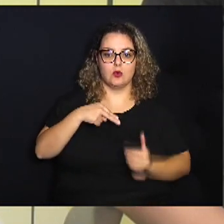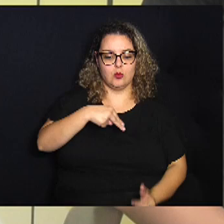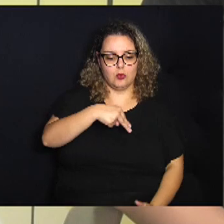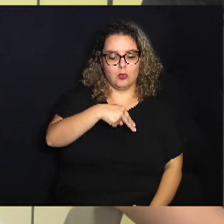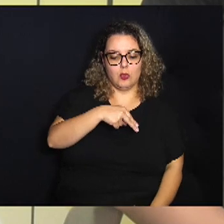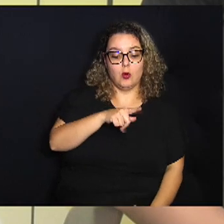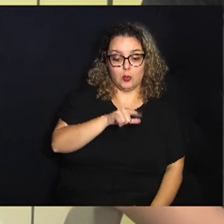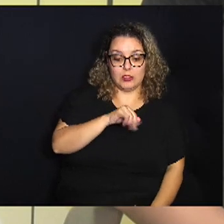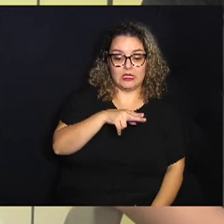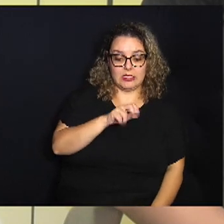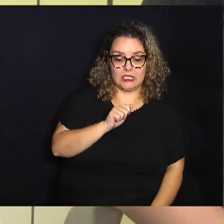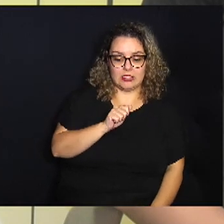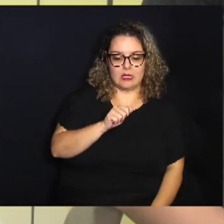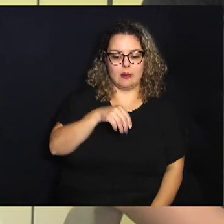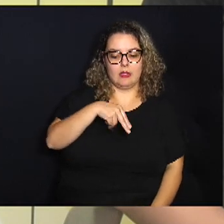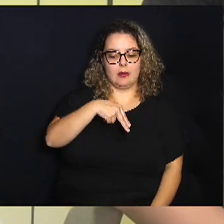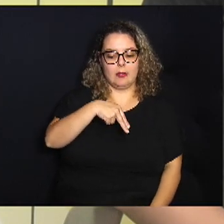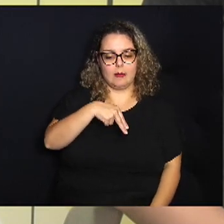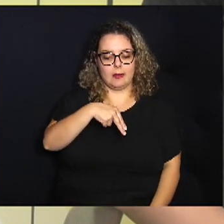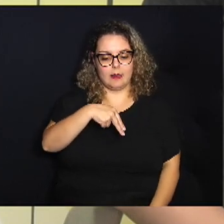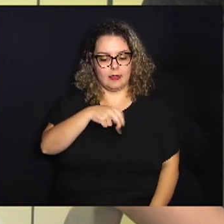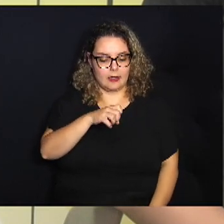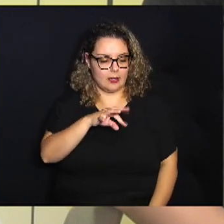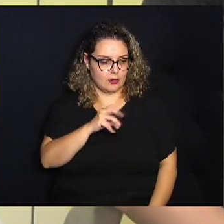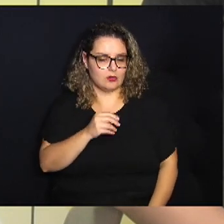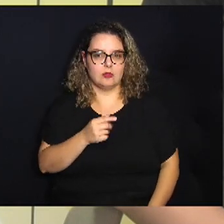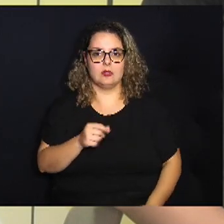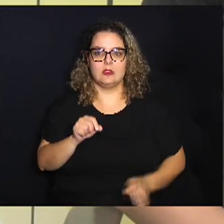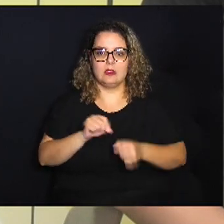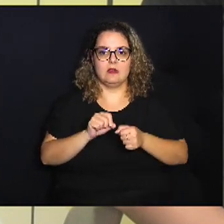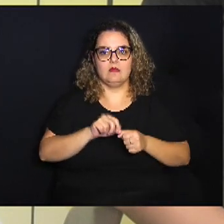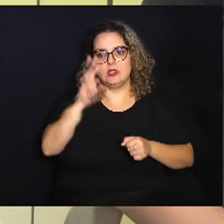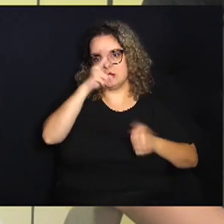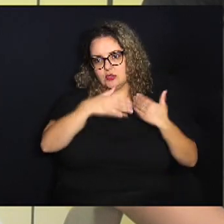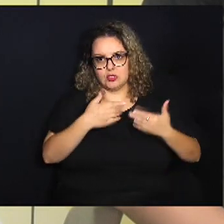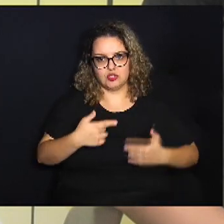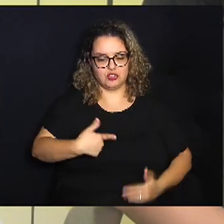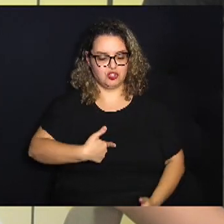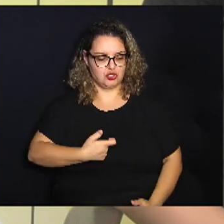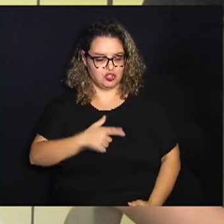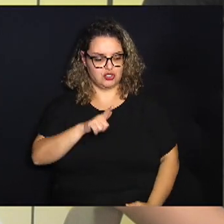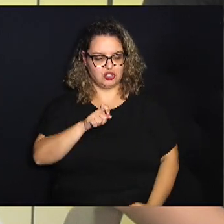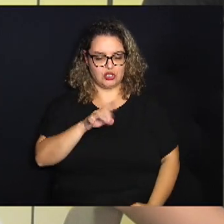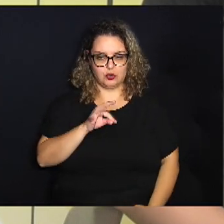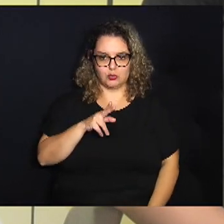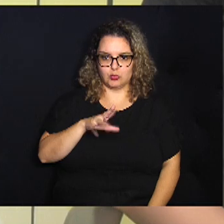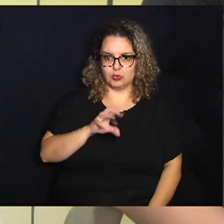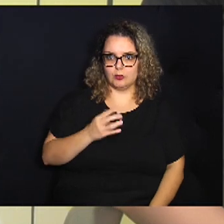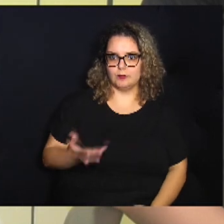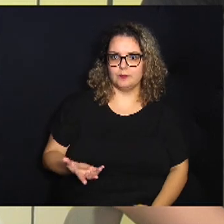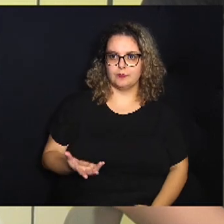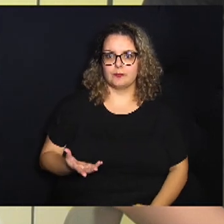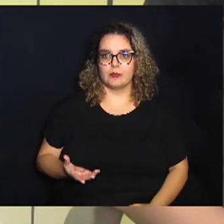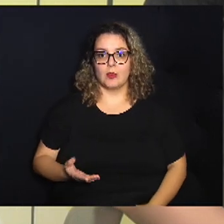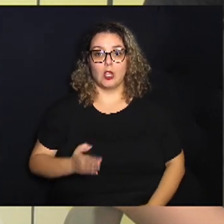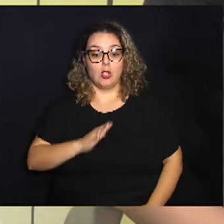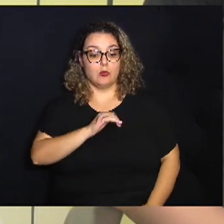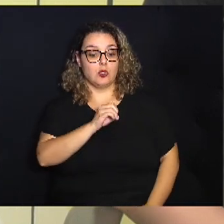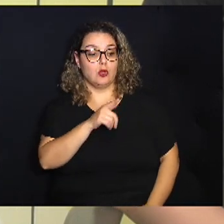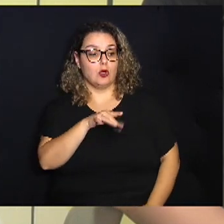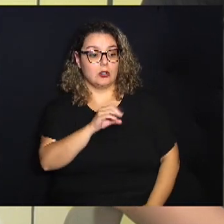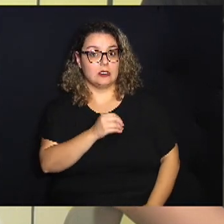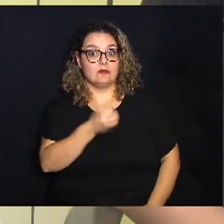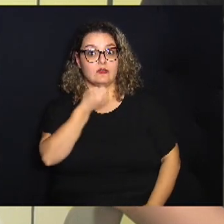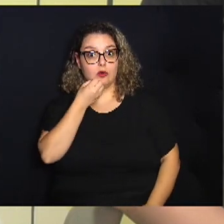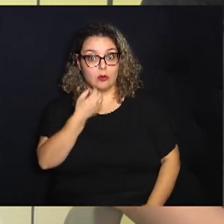grande biógrafo, fez a trilogia do Getúlio Vargas, tal, ele falou uma coisa engraçada, ele falou assim, biografado bom é biografado morto. E no meu caso, os dois